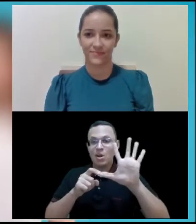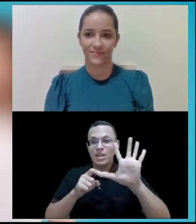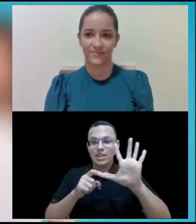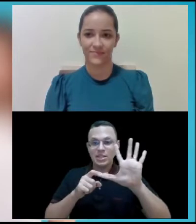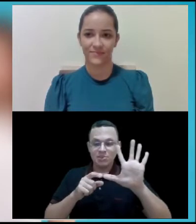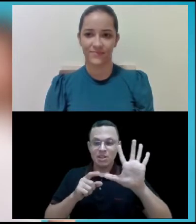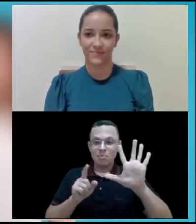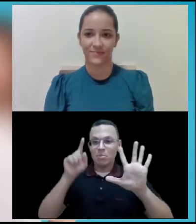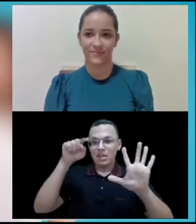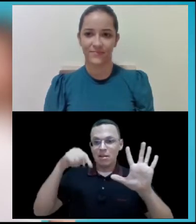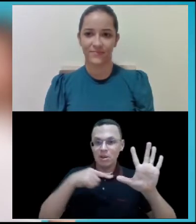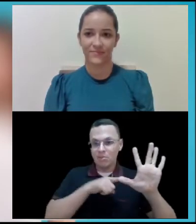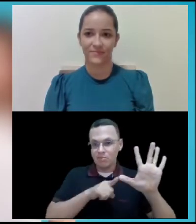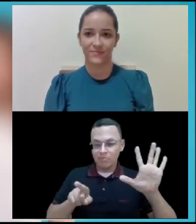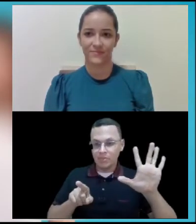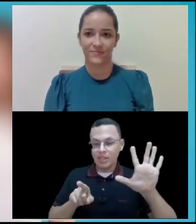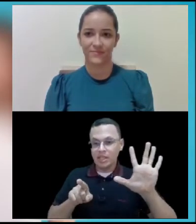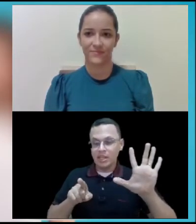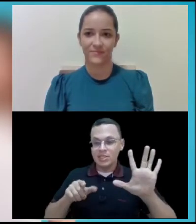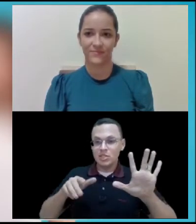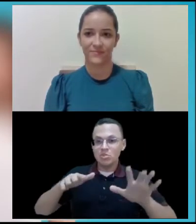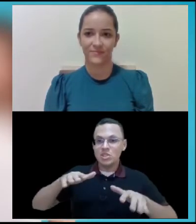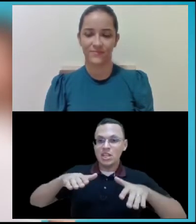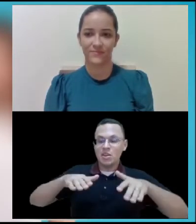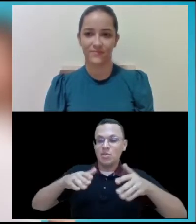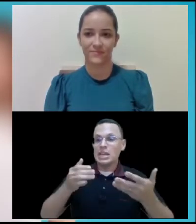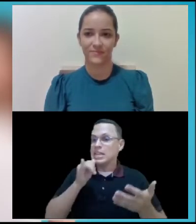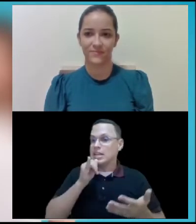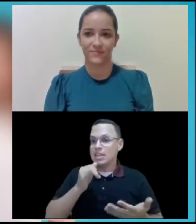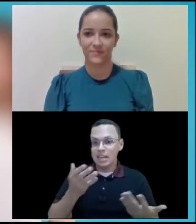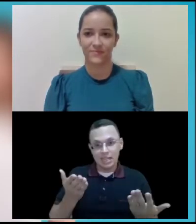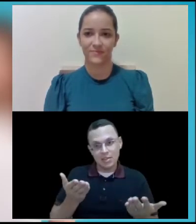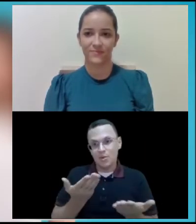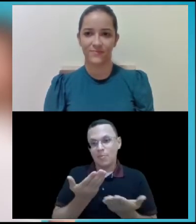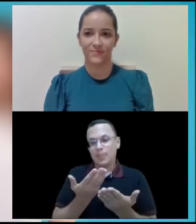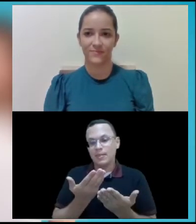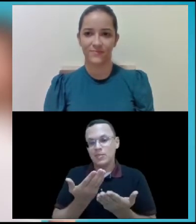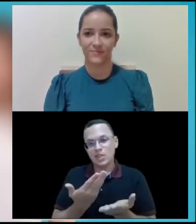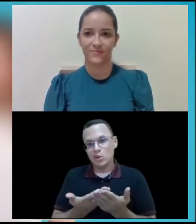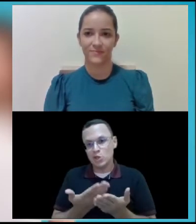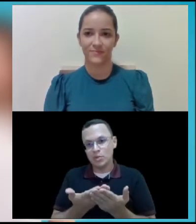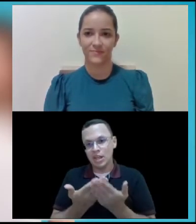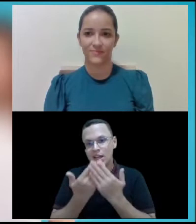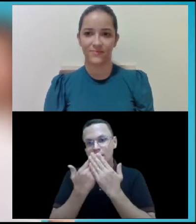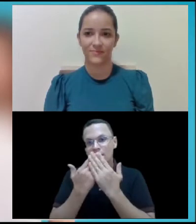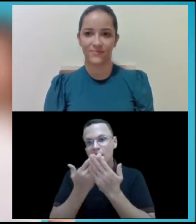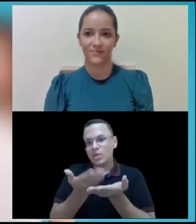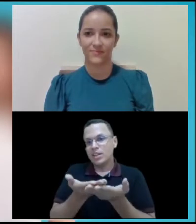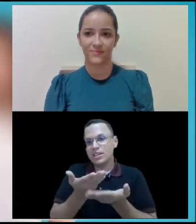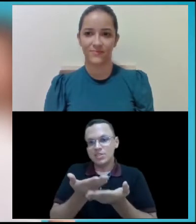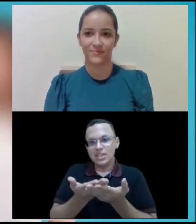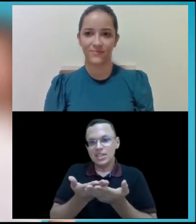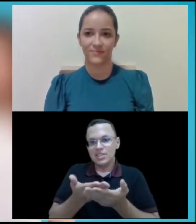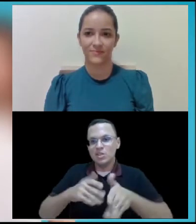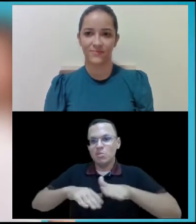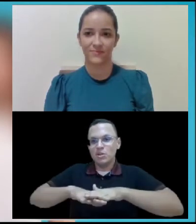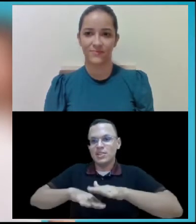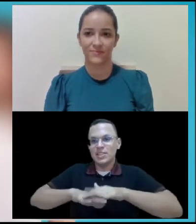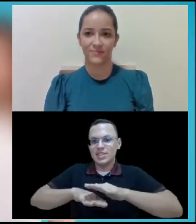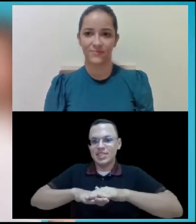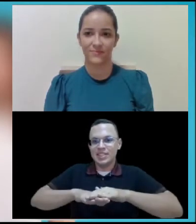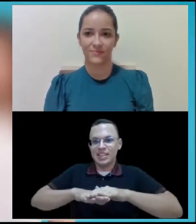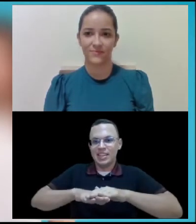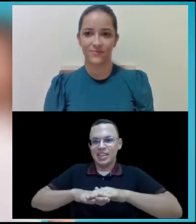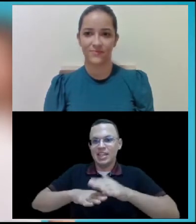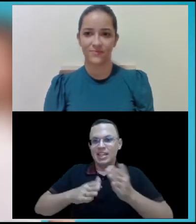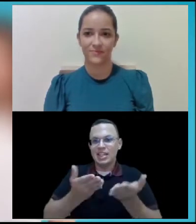o quinto, a orientação da palma da mão. Se o sinal, aqui ó, sinal é estudar, a orientação é essa, não pode